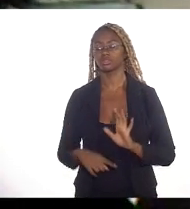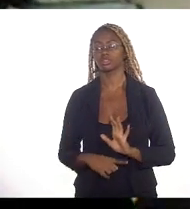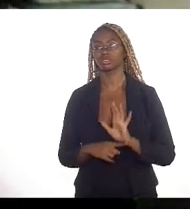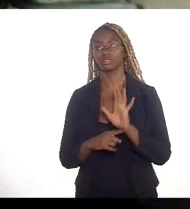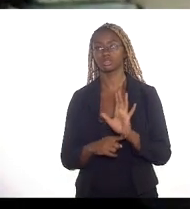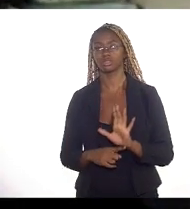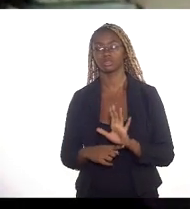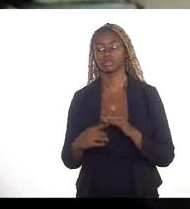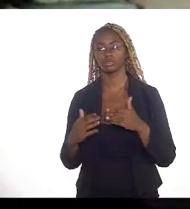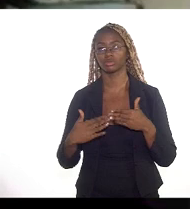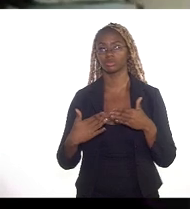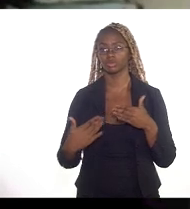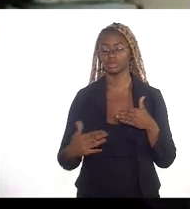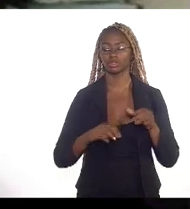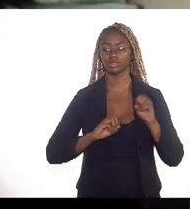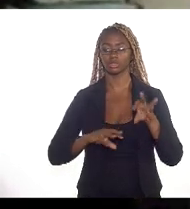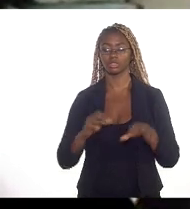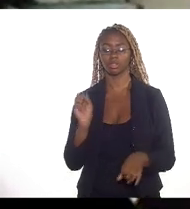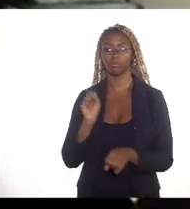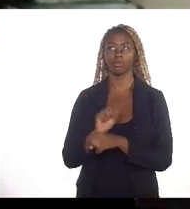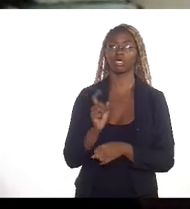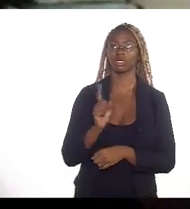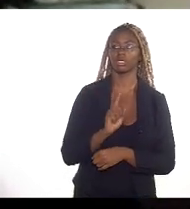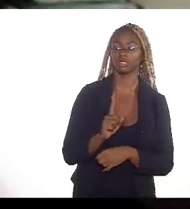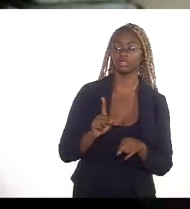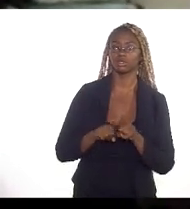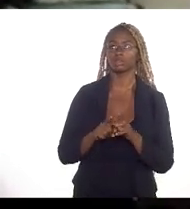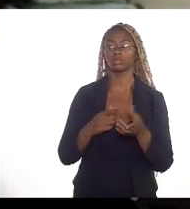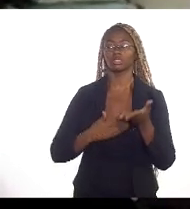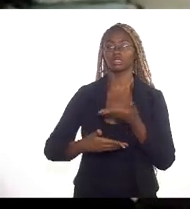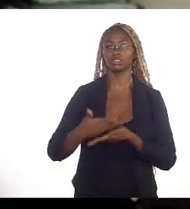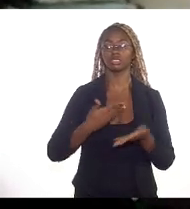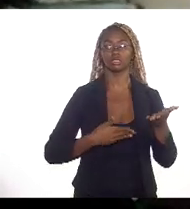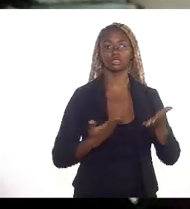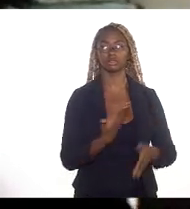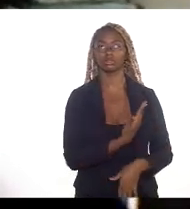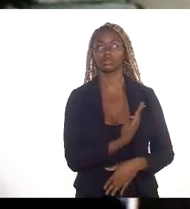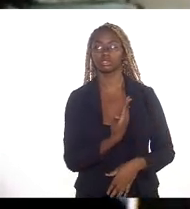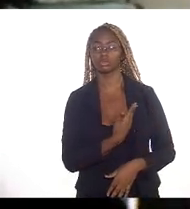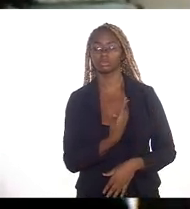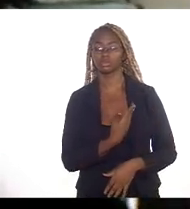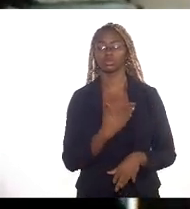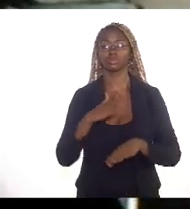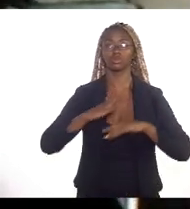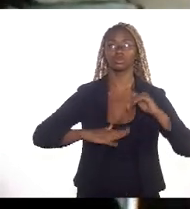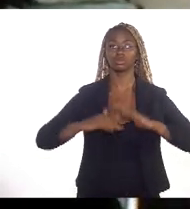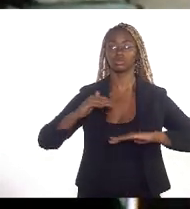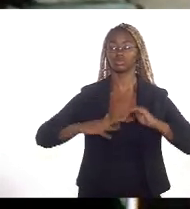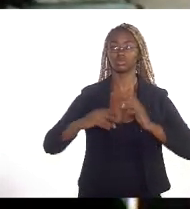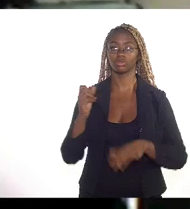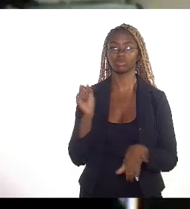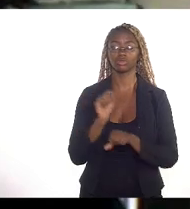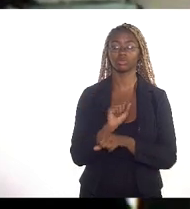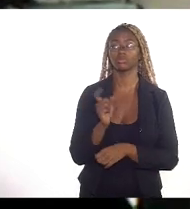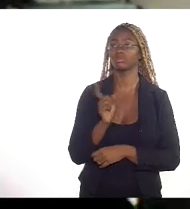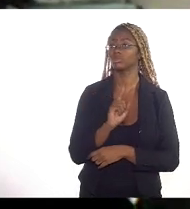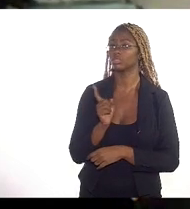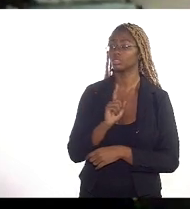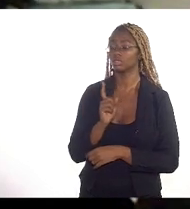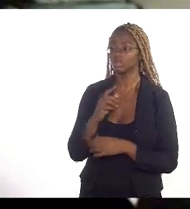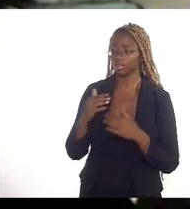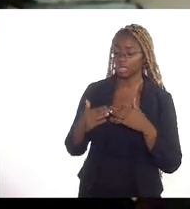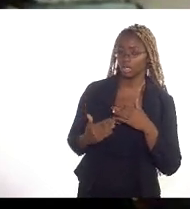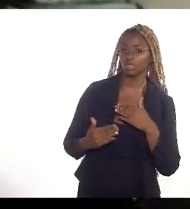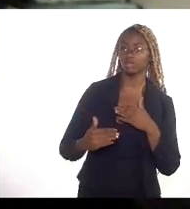educativo não fique estagnado e que a sua interação com seus colegas, com seus profissionais, não fique paralisado enquanto durar